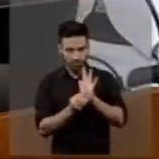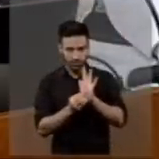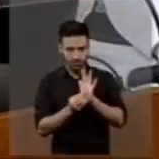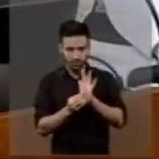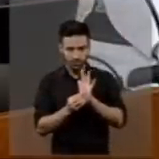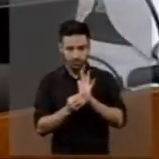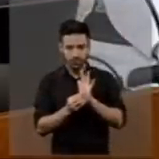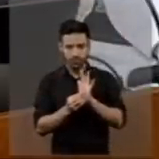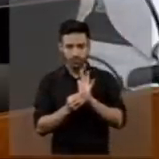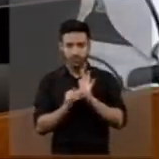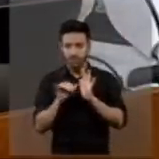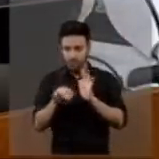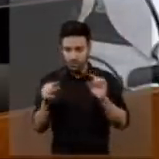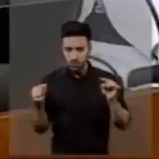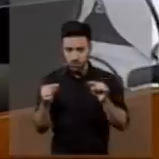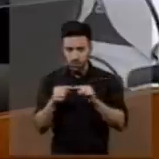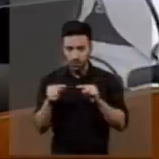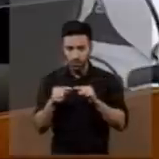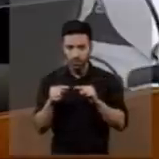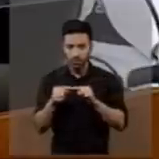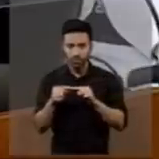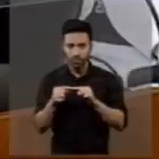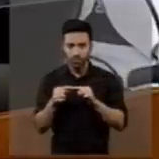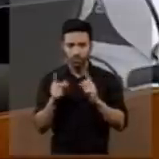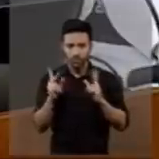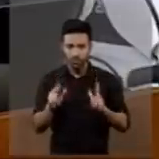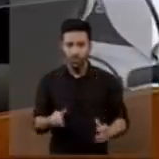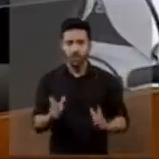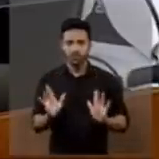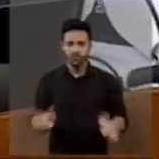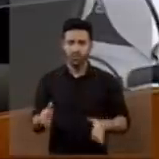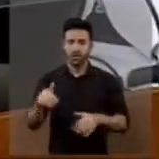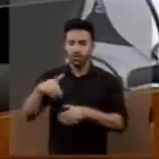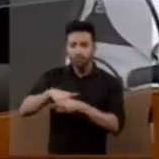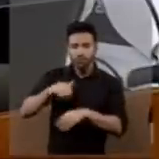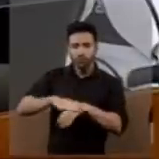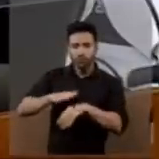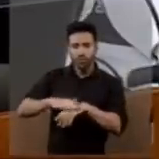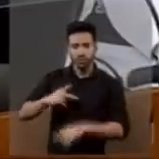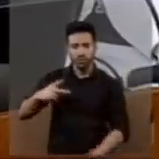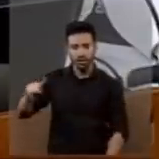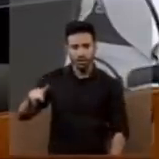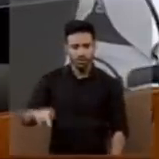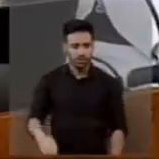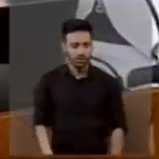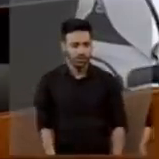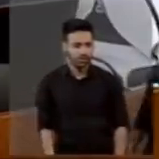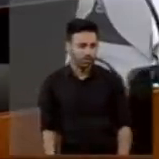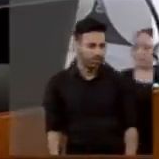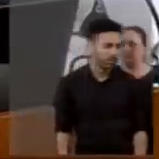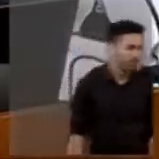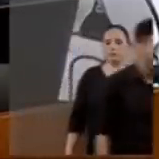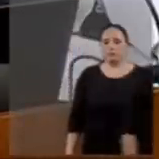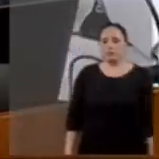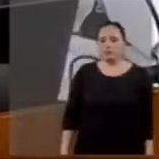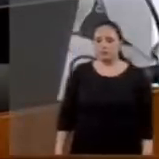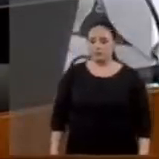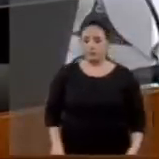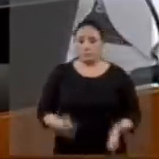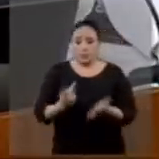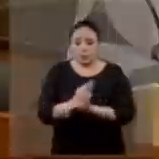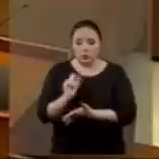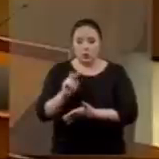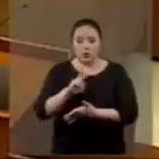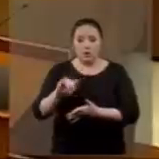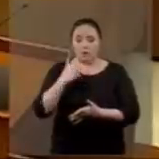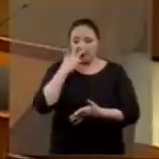isso satisfaz o que foi colocado no voto? Porque se não... Pode não satisfazer, o que acontece? Então, aí nós vamos